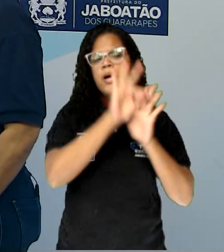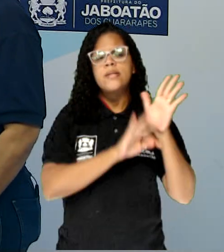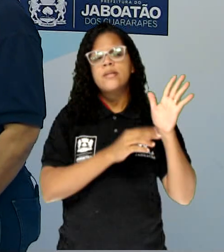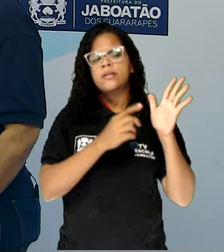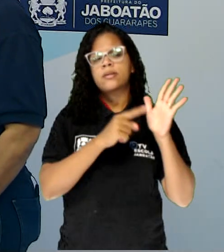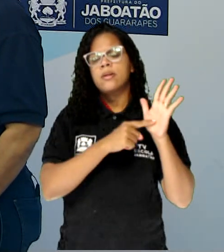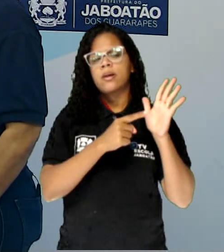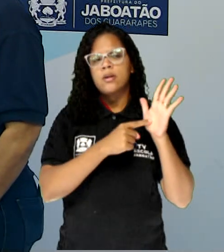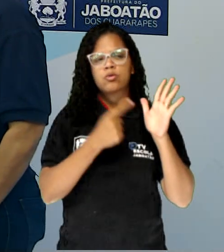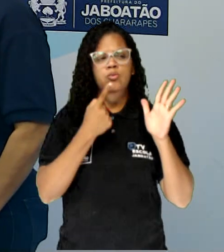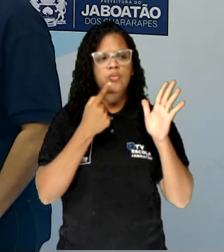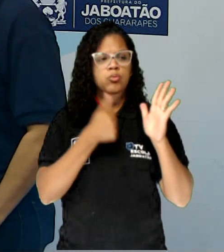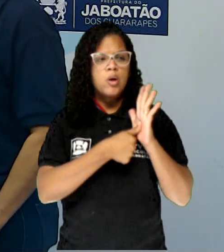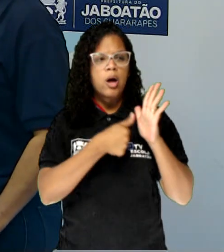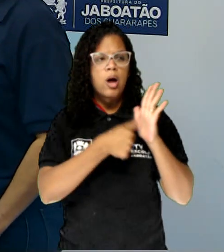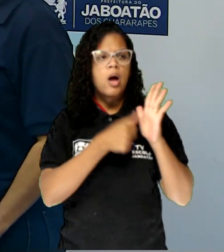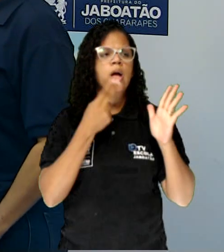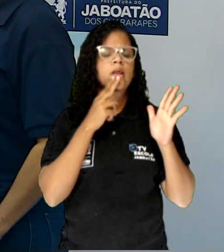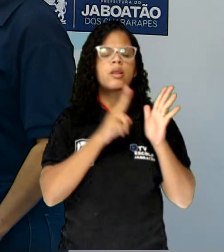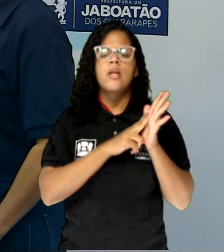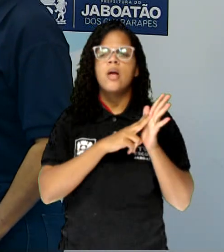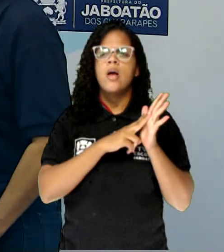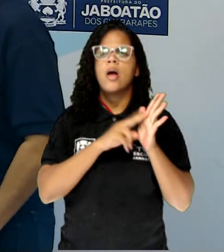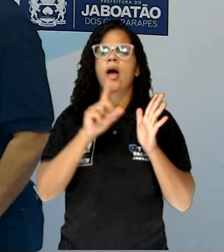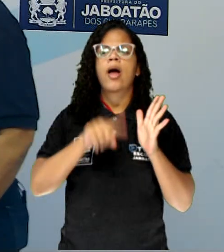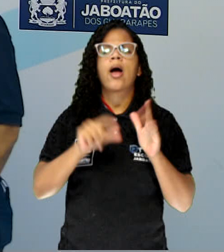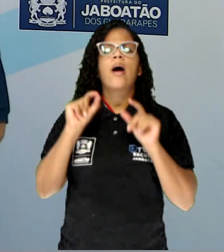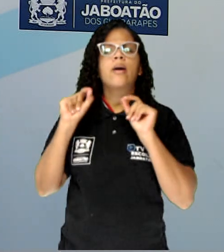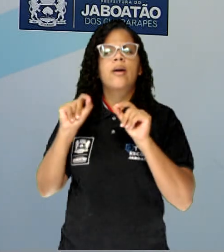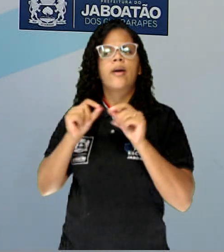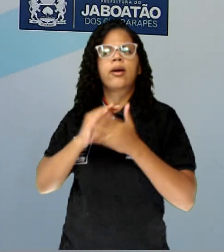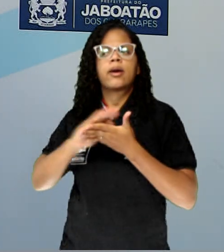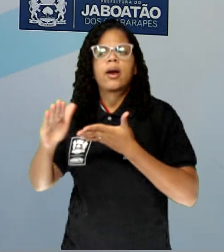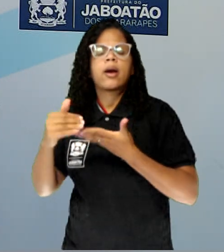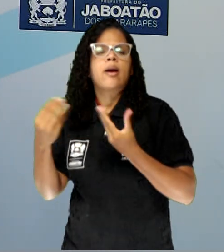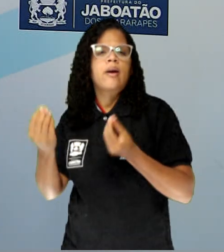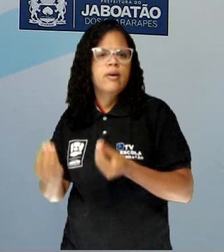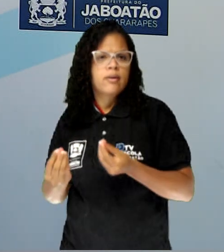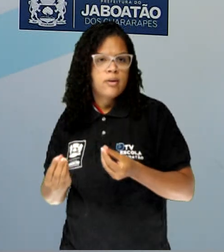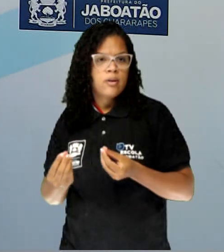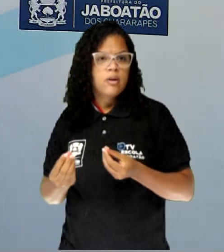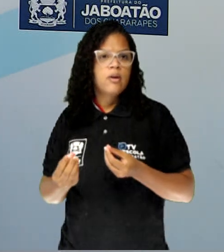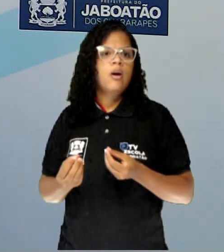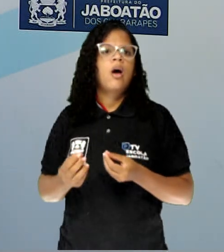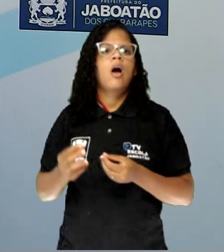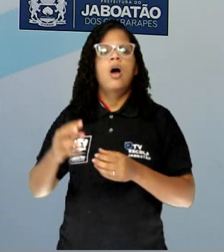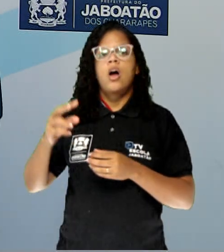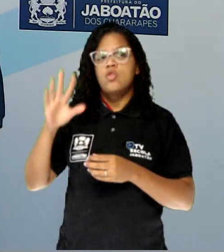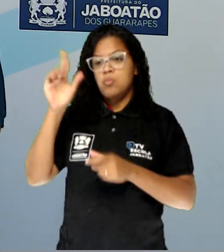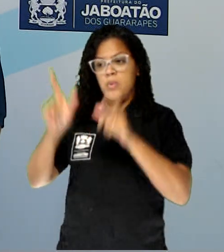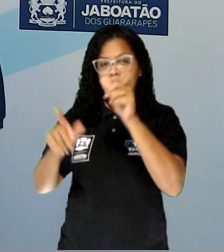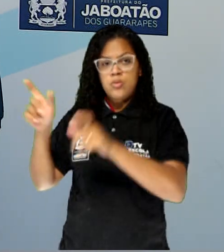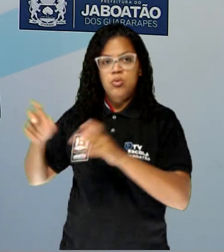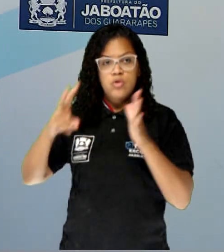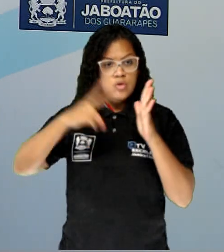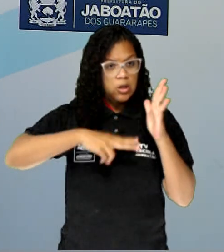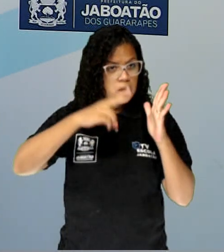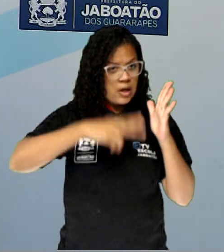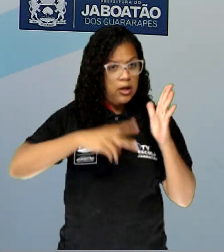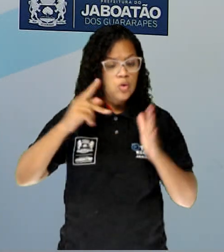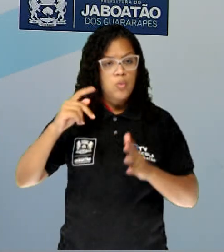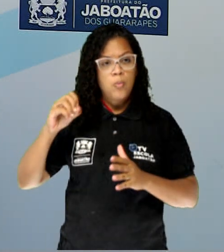lá? Aos leitores do portal Deficiente Ciente. Qual é o